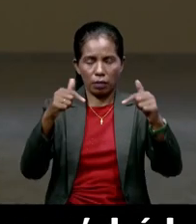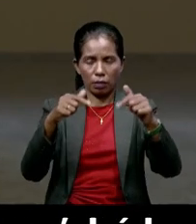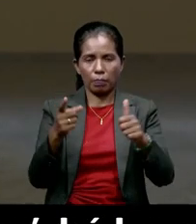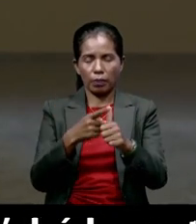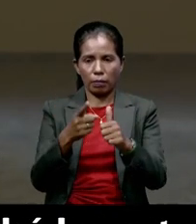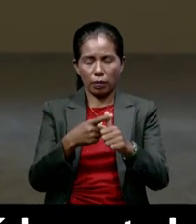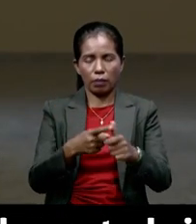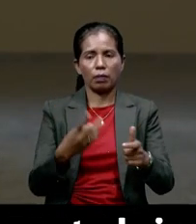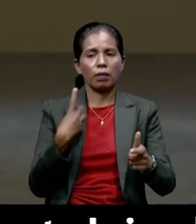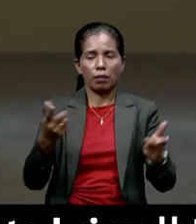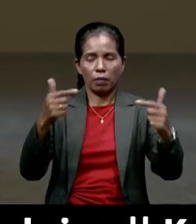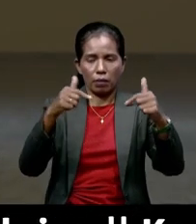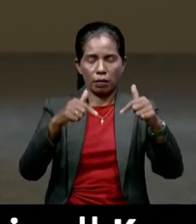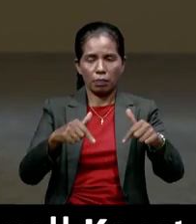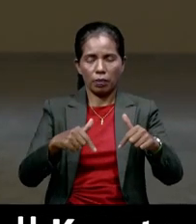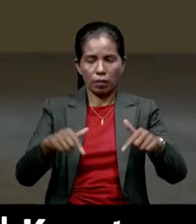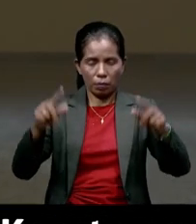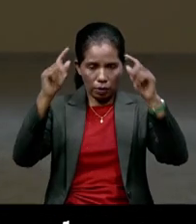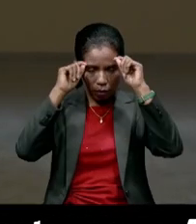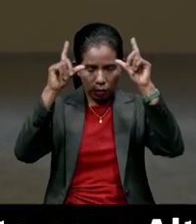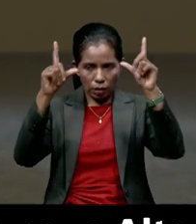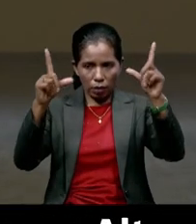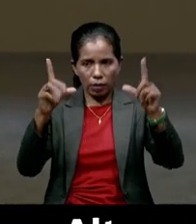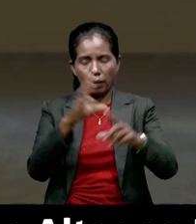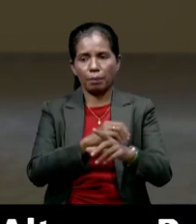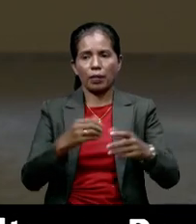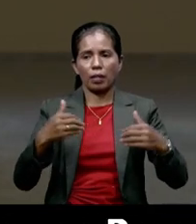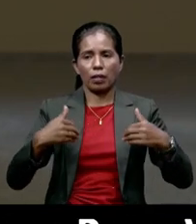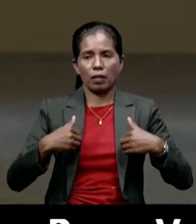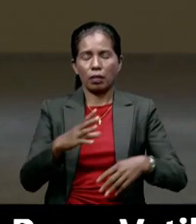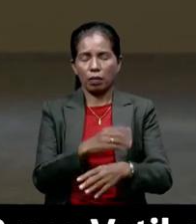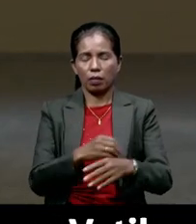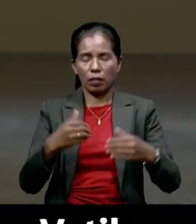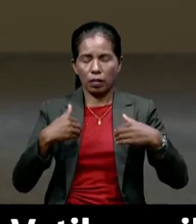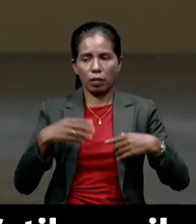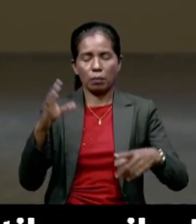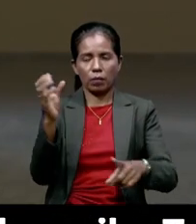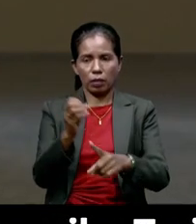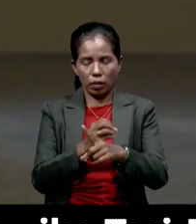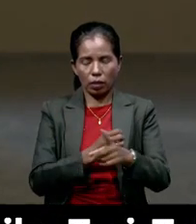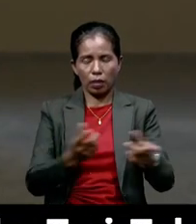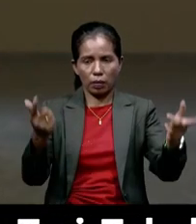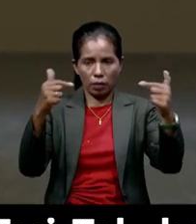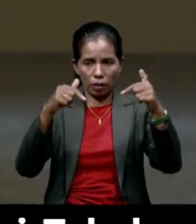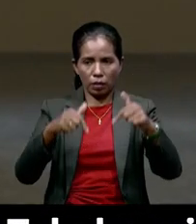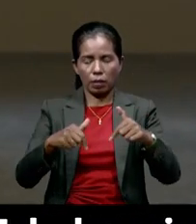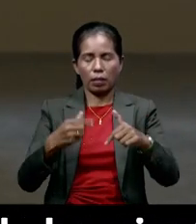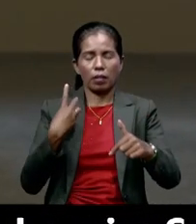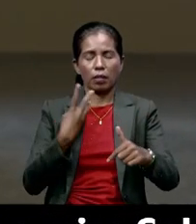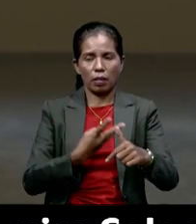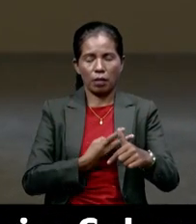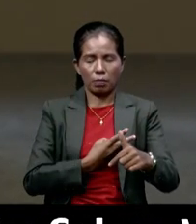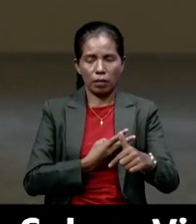pertama ke negara Timor Leste dan juga ada kesempatan untuk berkunjung ke komunitas Alma di